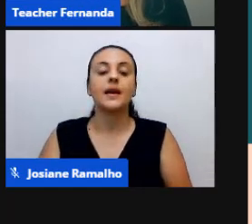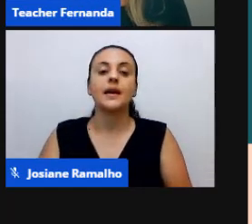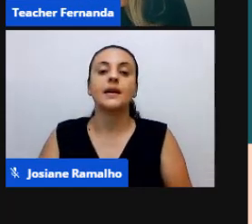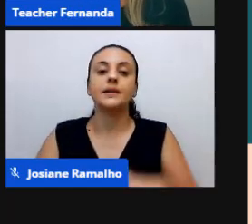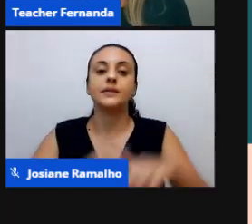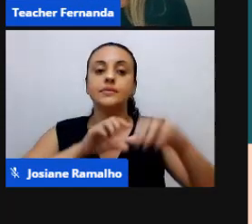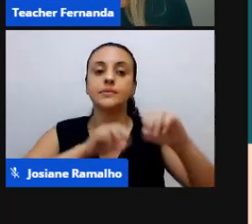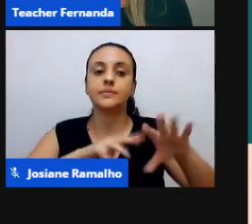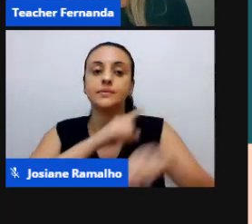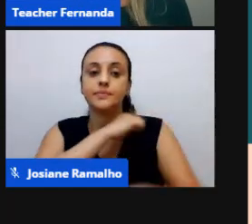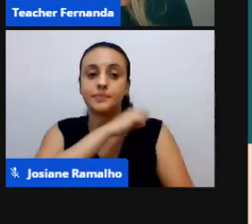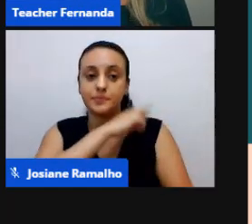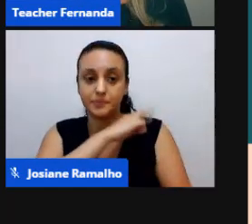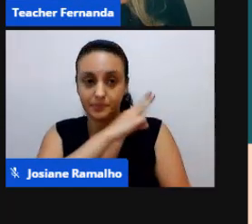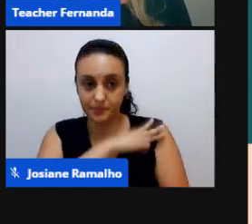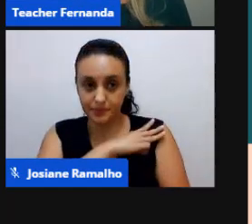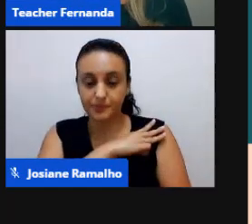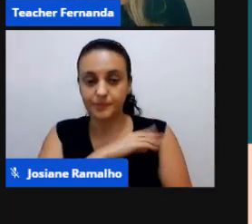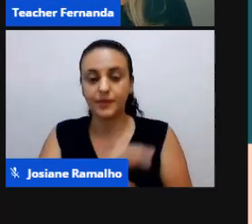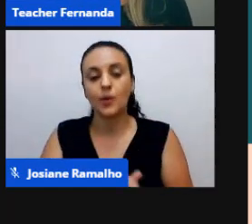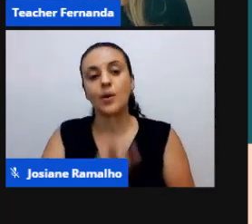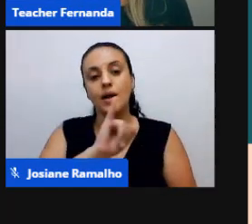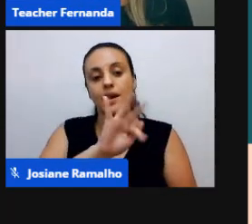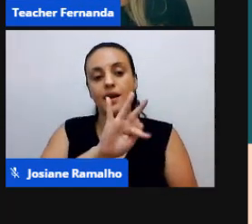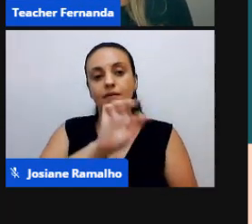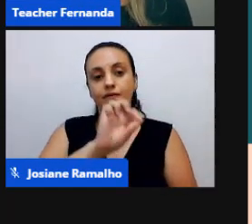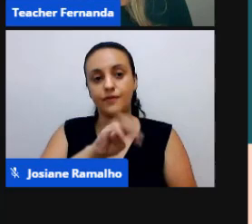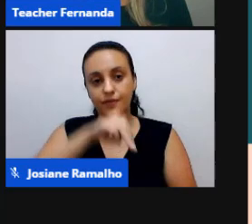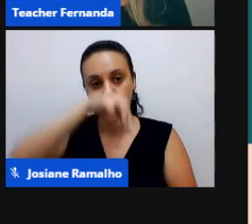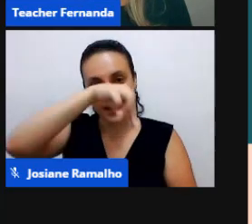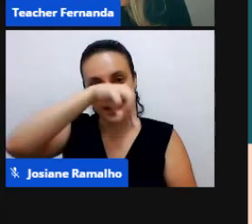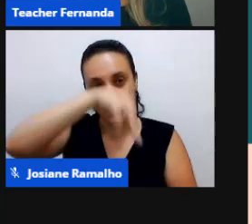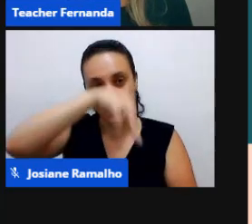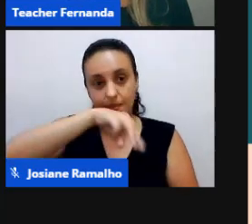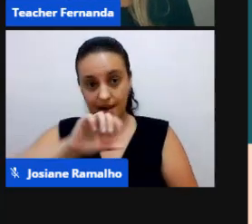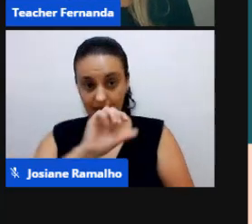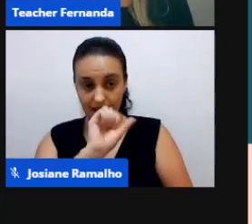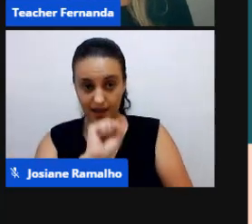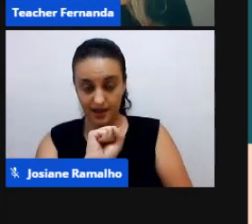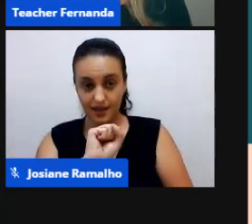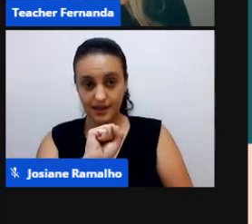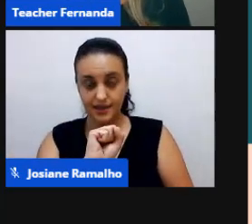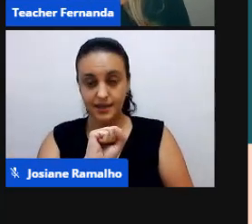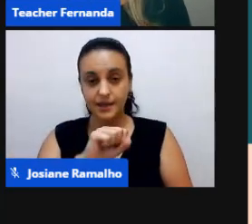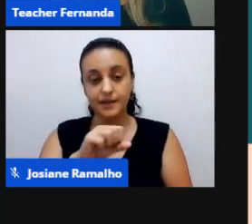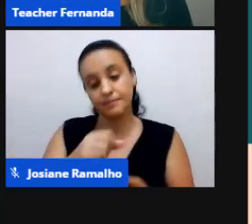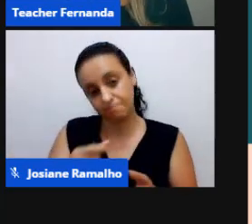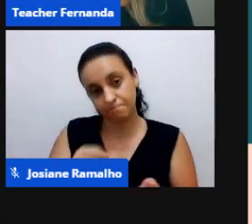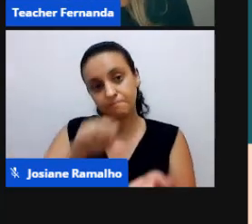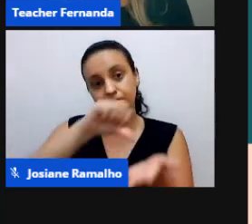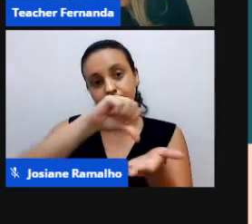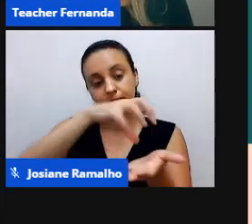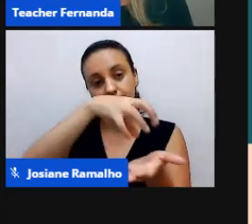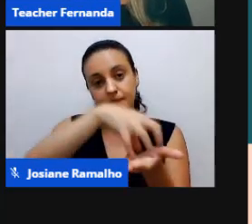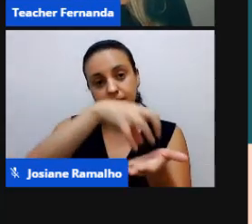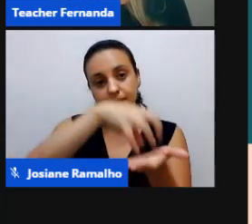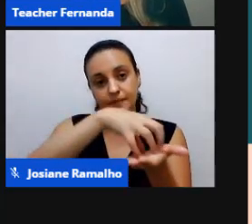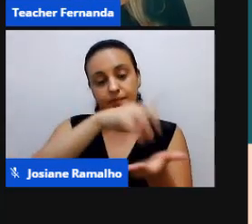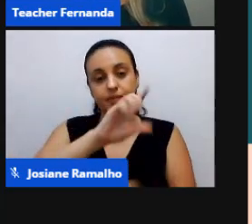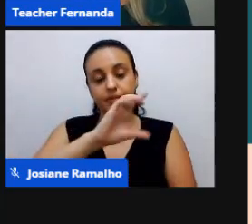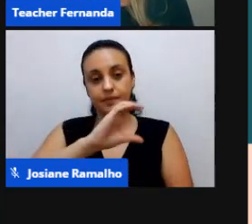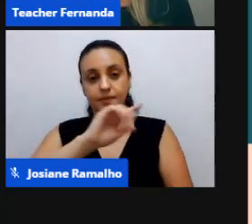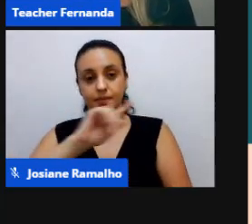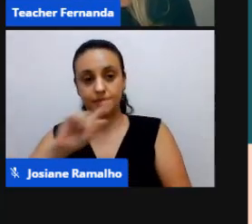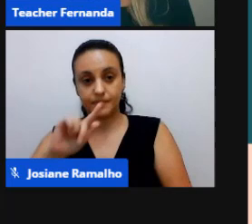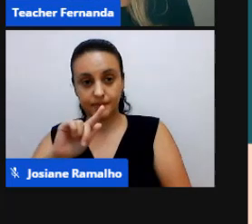no campus Campo Grande. Coloco-me à disposição para conversar com vocês, para trocar informações por meio